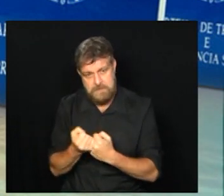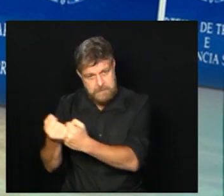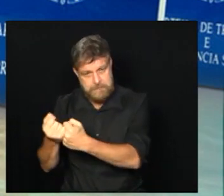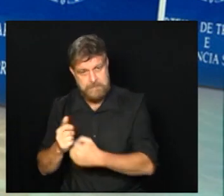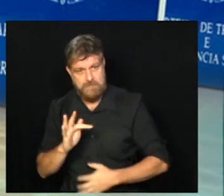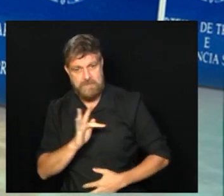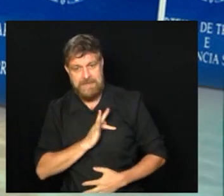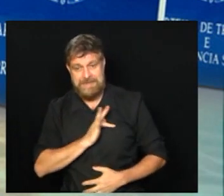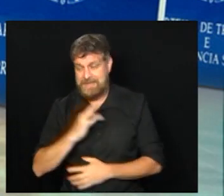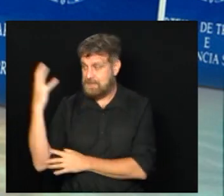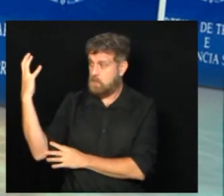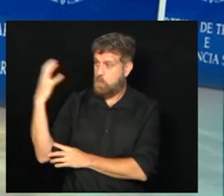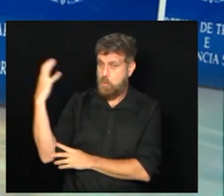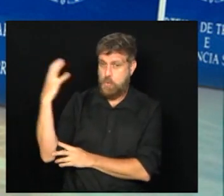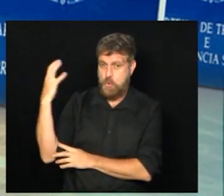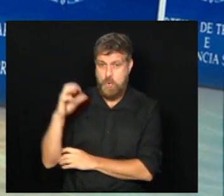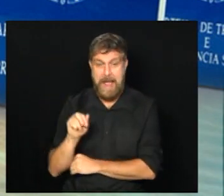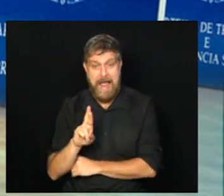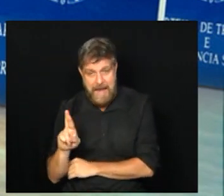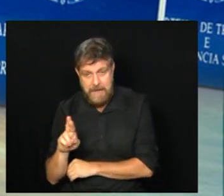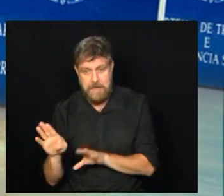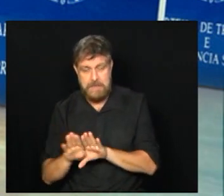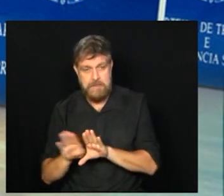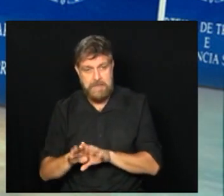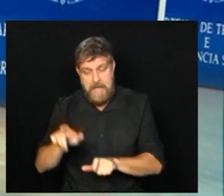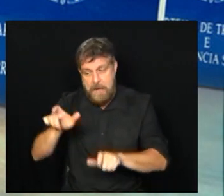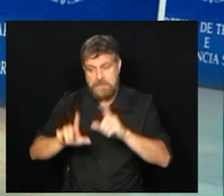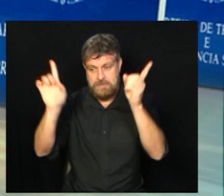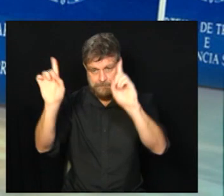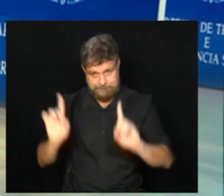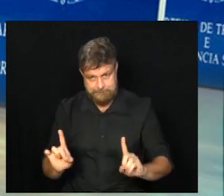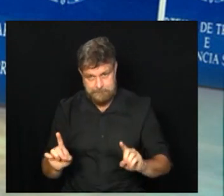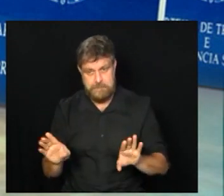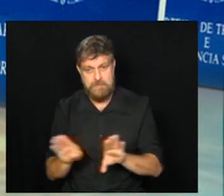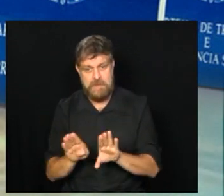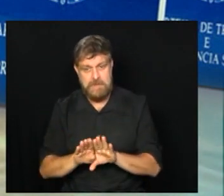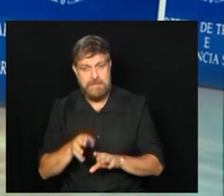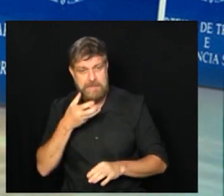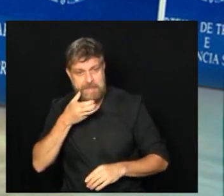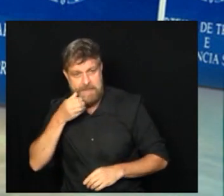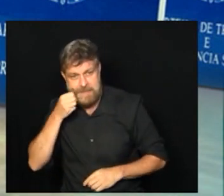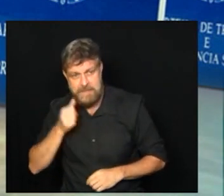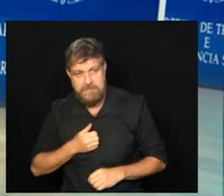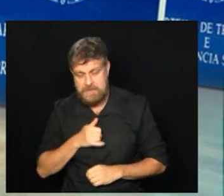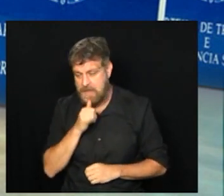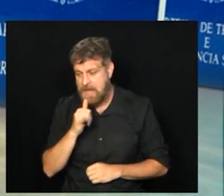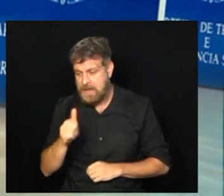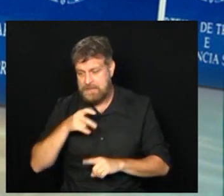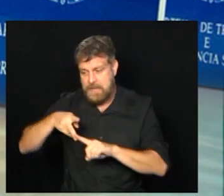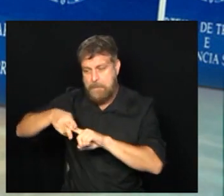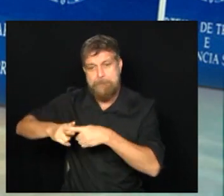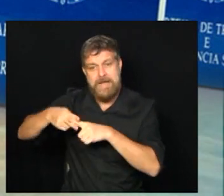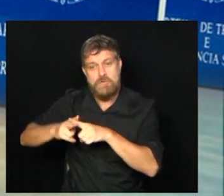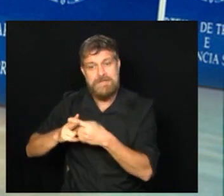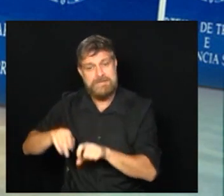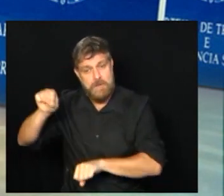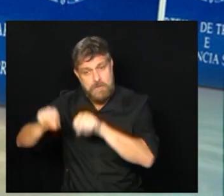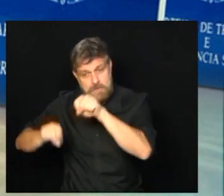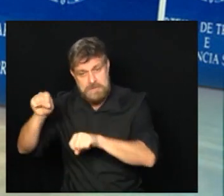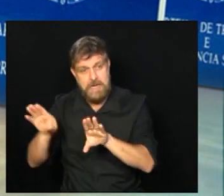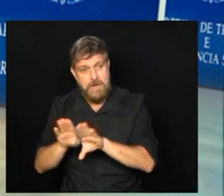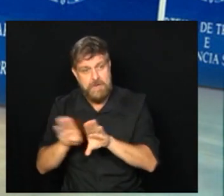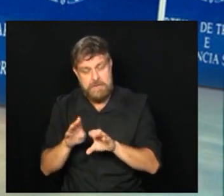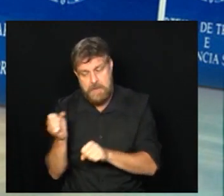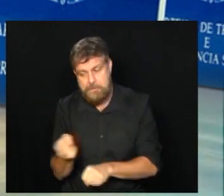técnico em ar-condicionado. Já para o público PCD, há vagas para eletricista de manutenção industrial e auxiliar